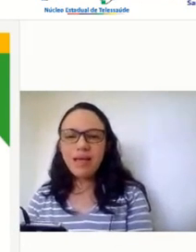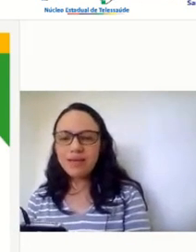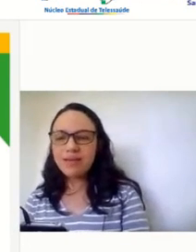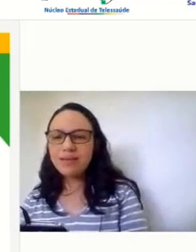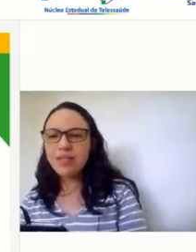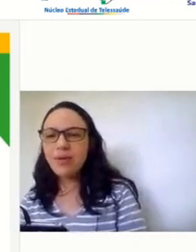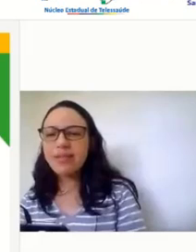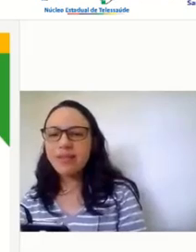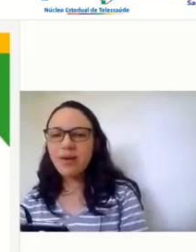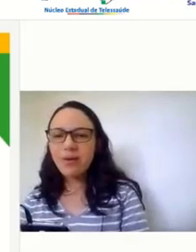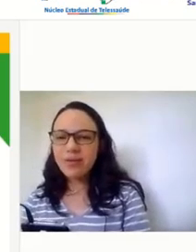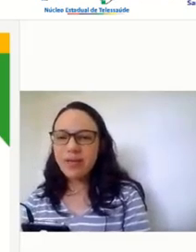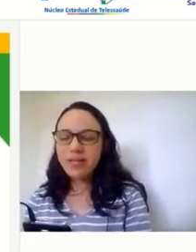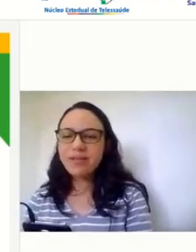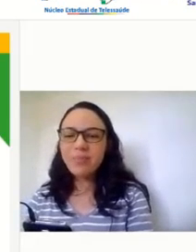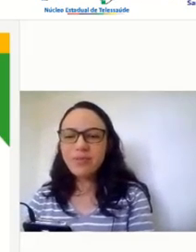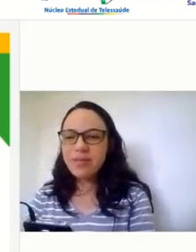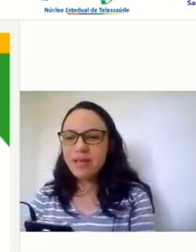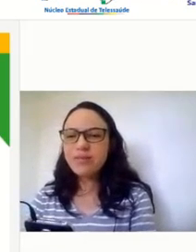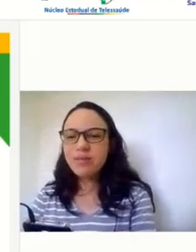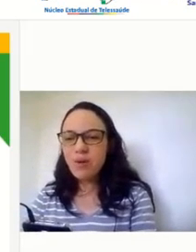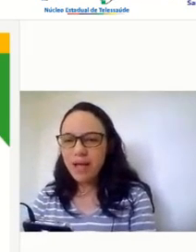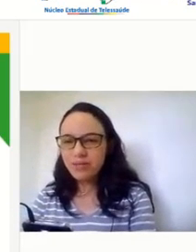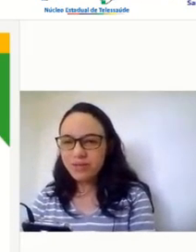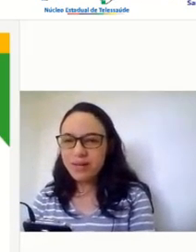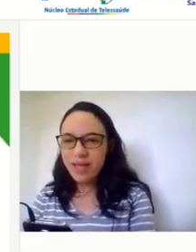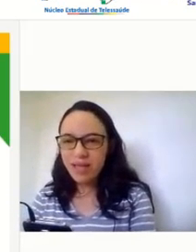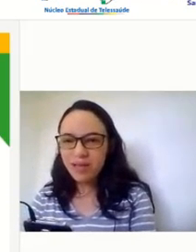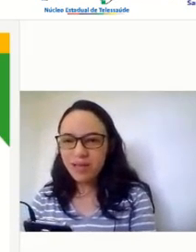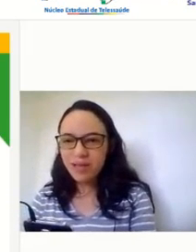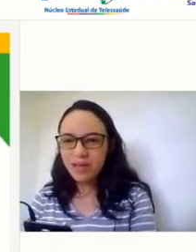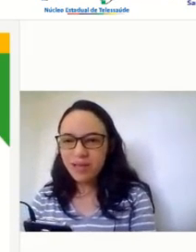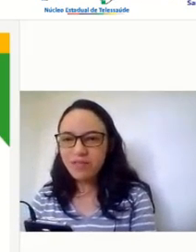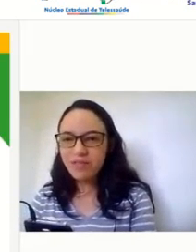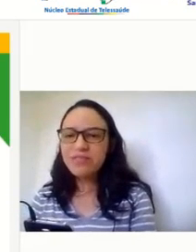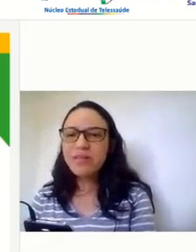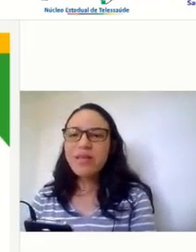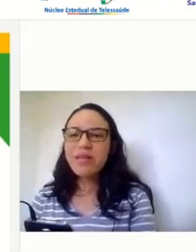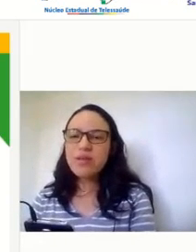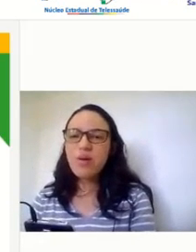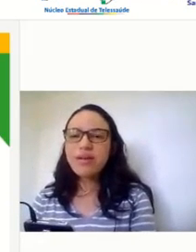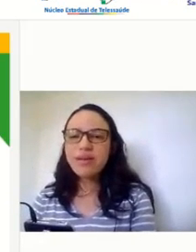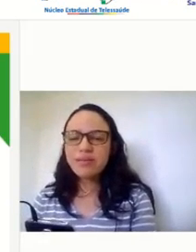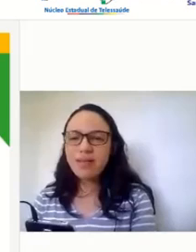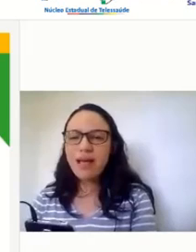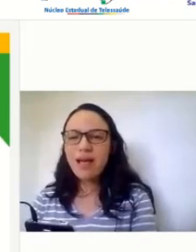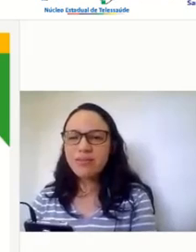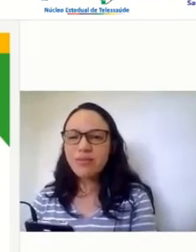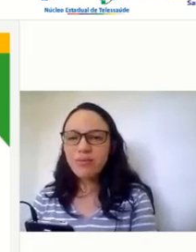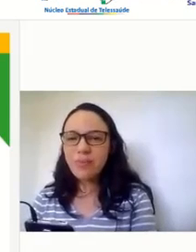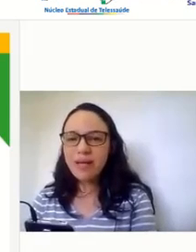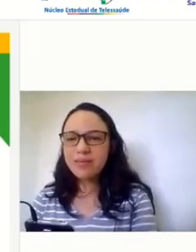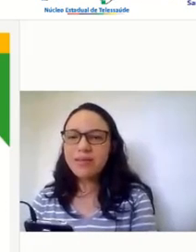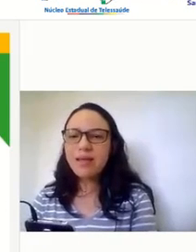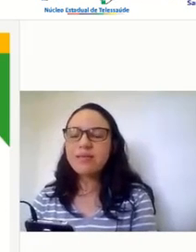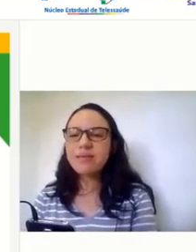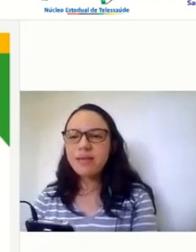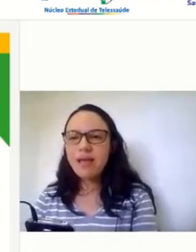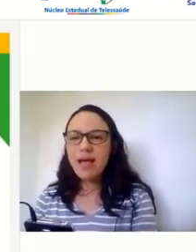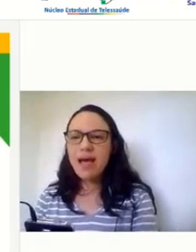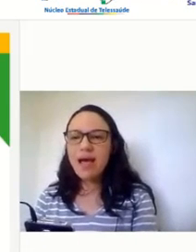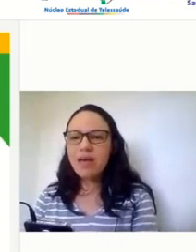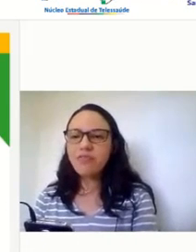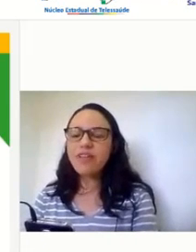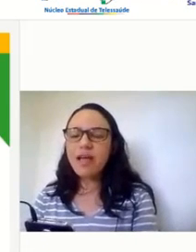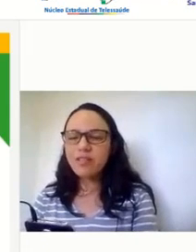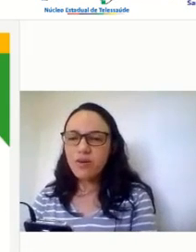cento a casos leves no calção e rentável o paciente a ficar no isolamento domiciliar